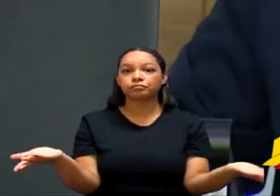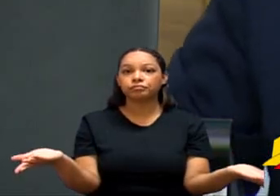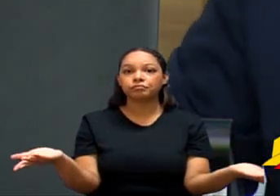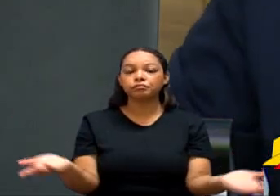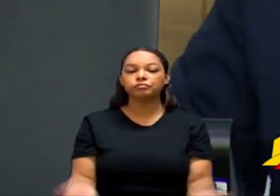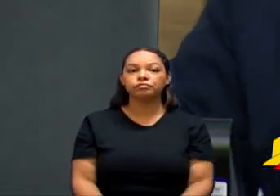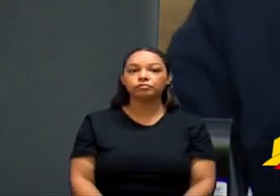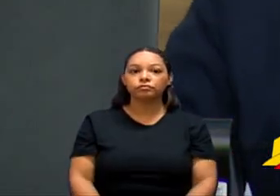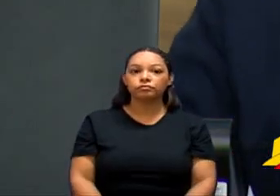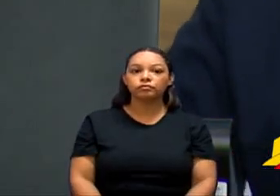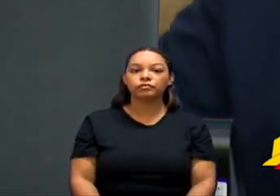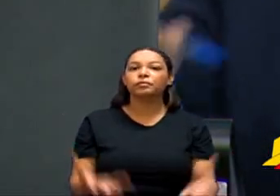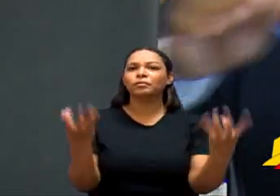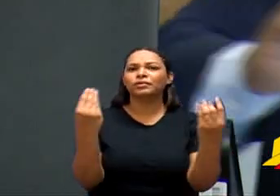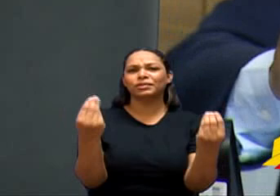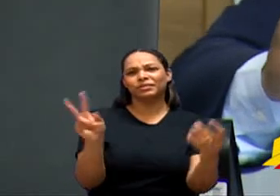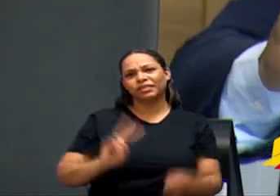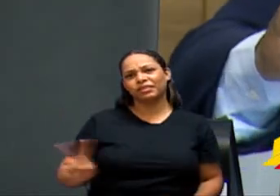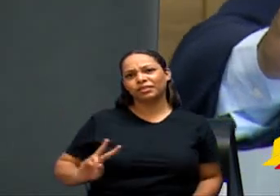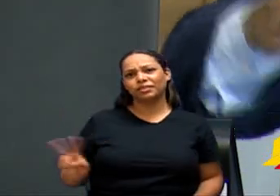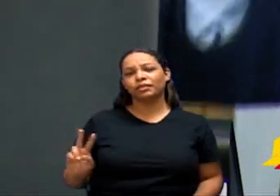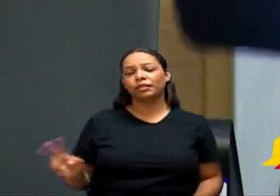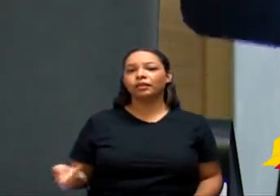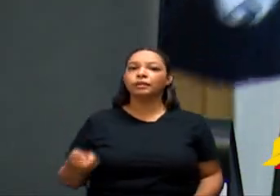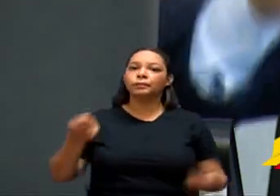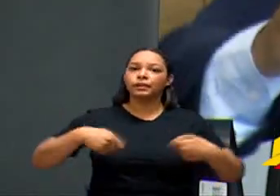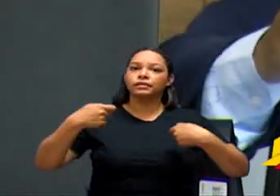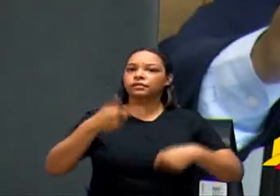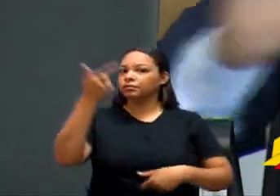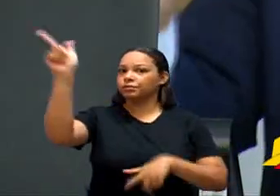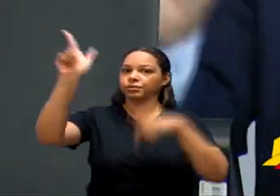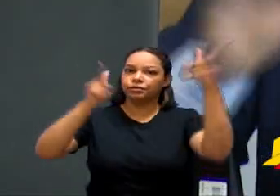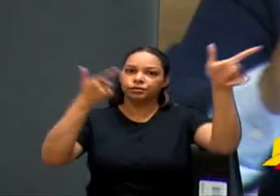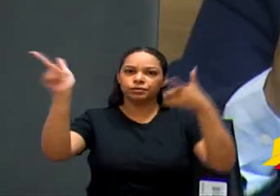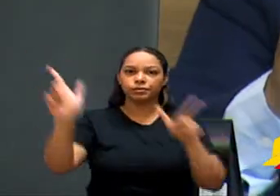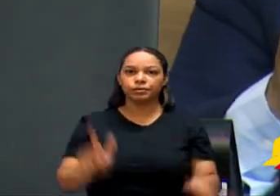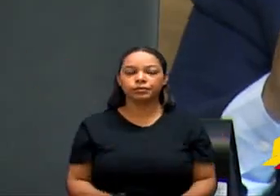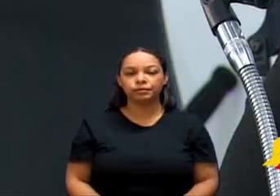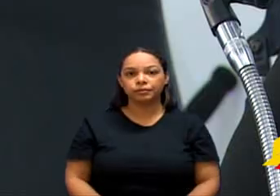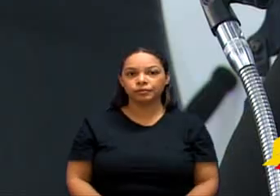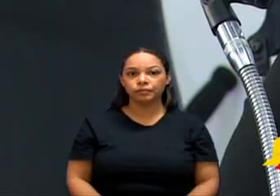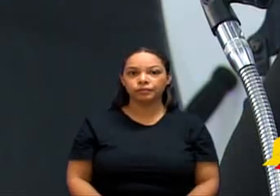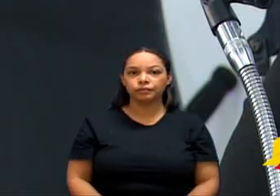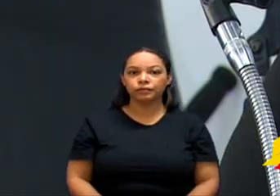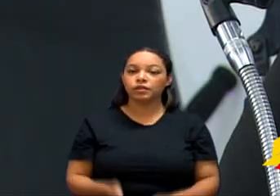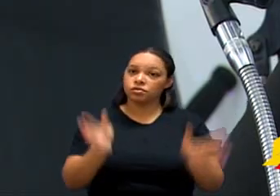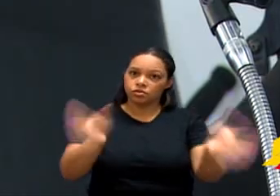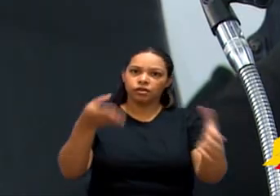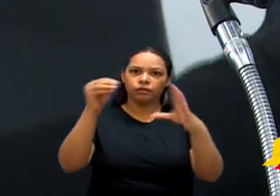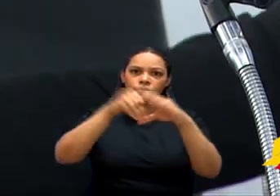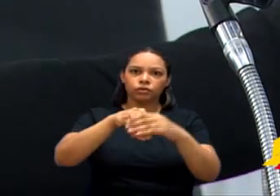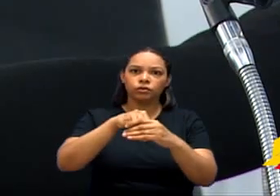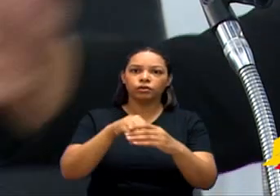zerado, porque tem muitos vereadores que muita vez têm compromisso. Então, pode falar. Já está... Já votamos,